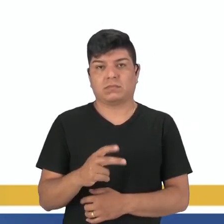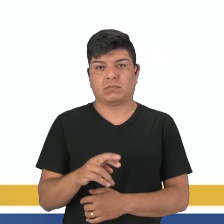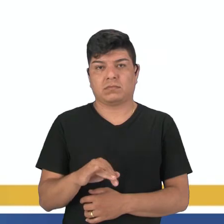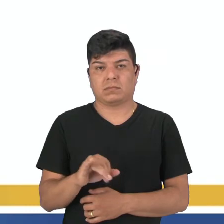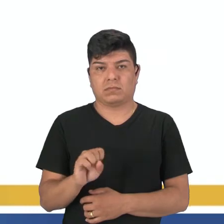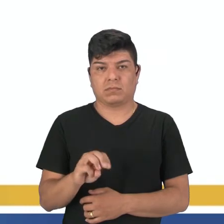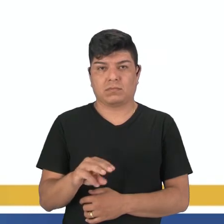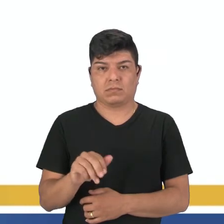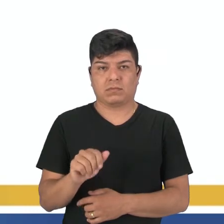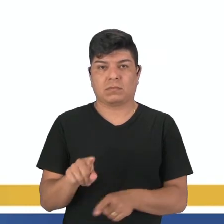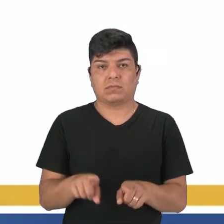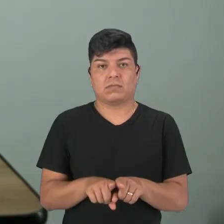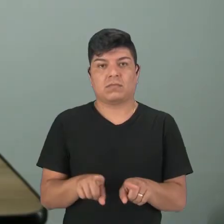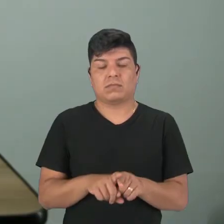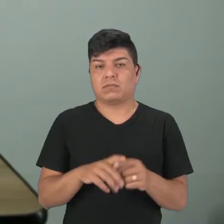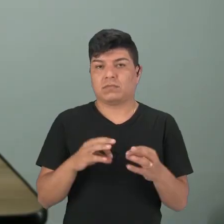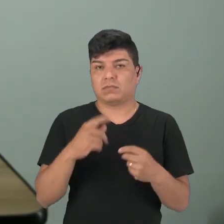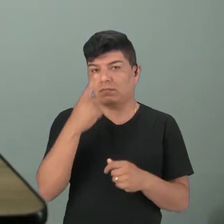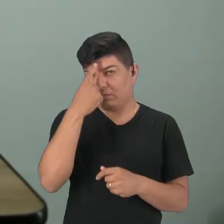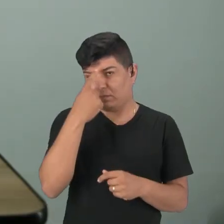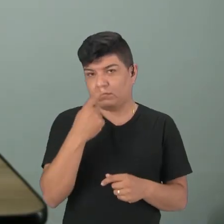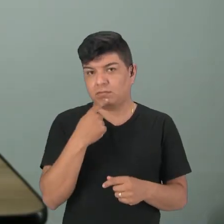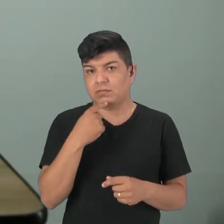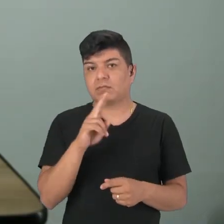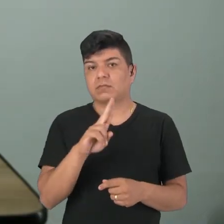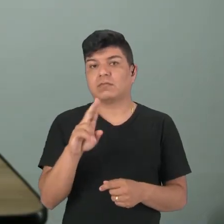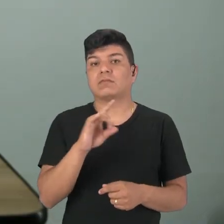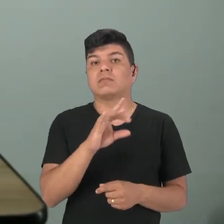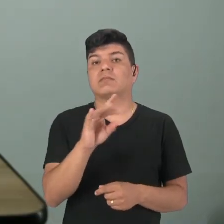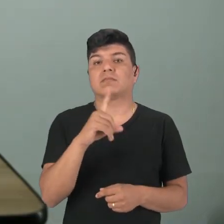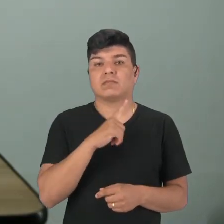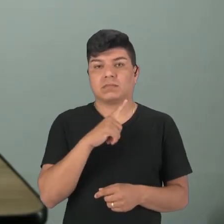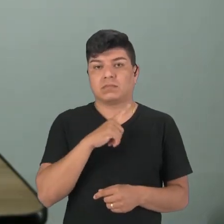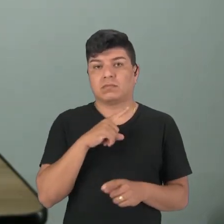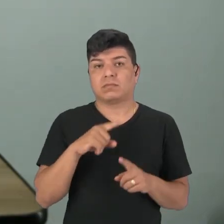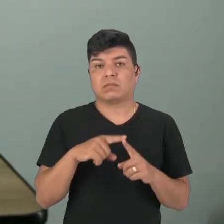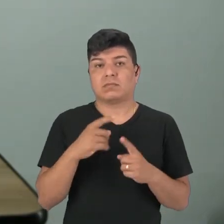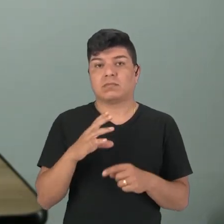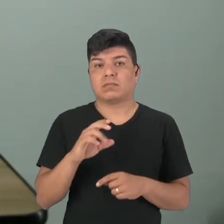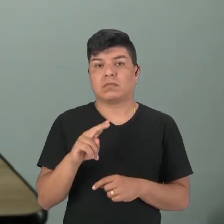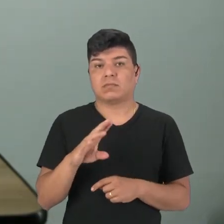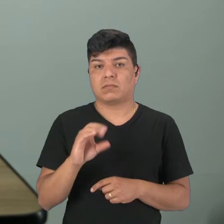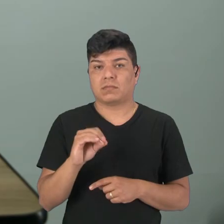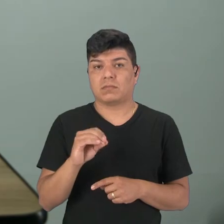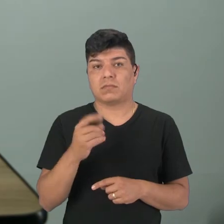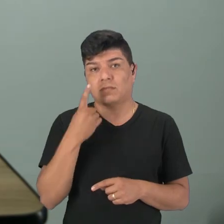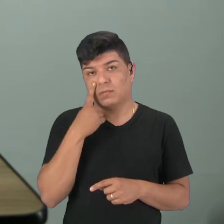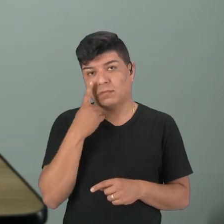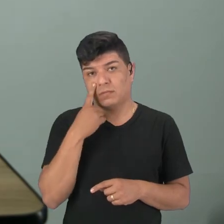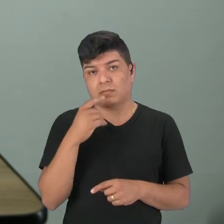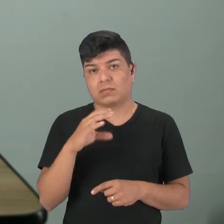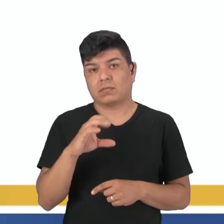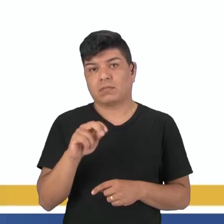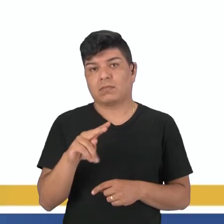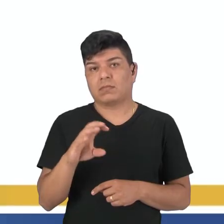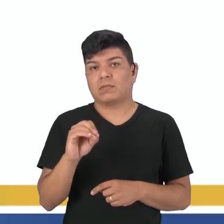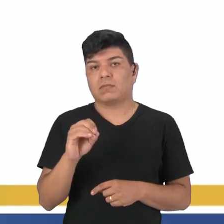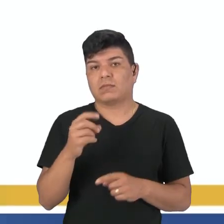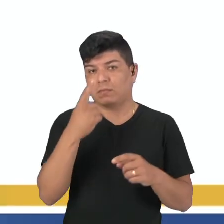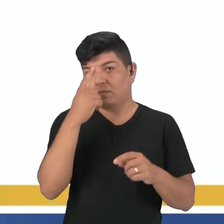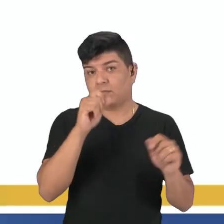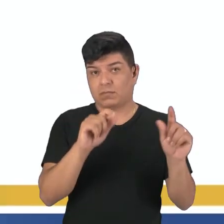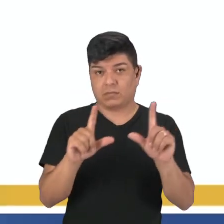prisma, né? É claro que todas as figuras ela têm os seus nomes, mas eu quero falar do cubo. Observe que o cubo aí na